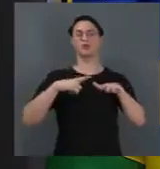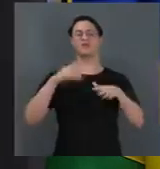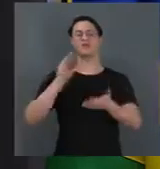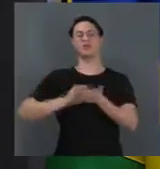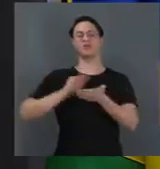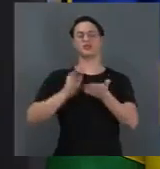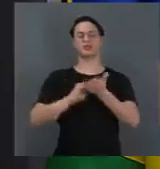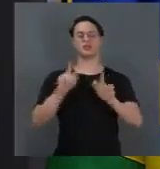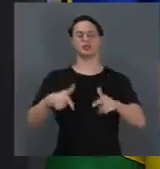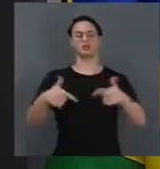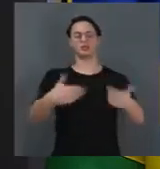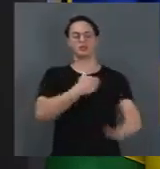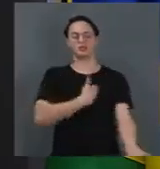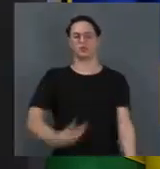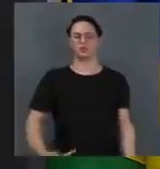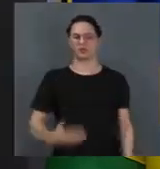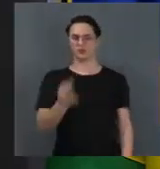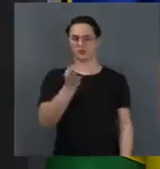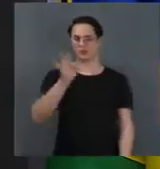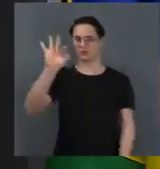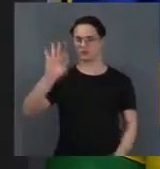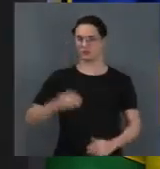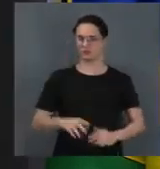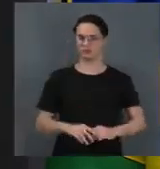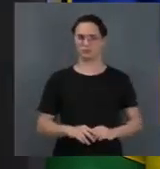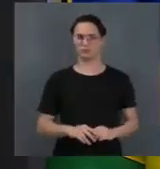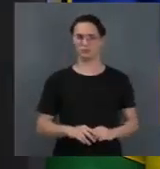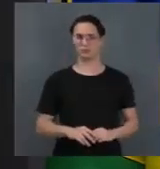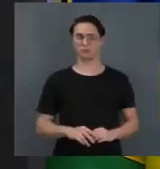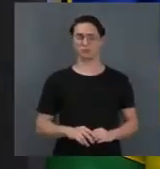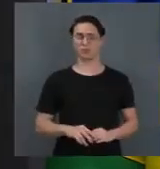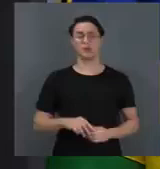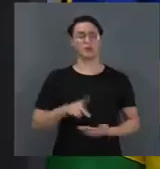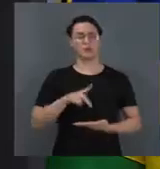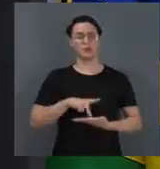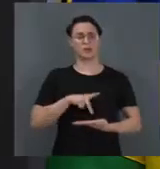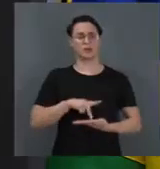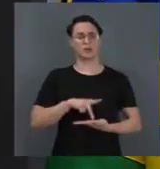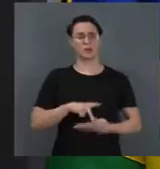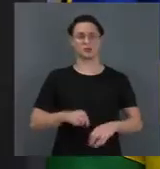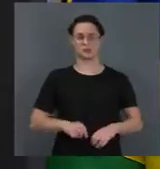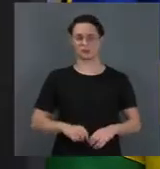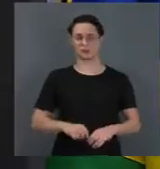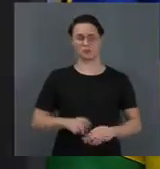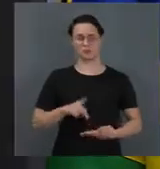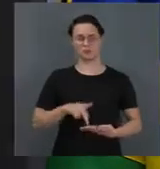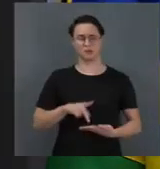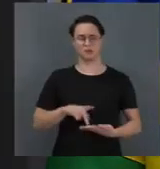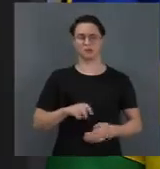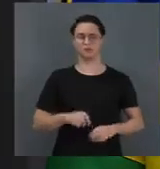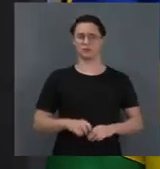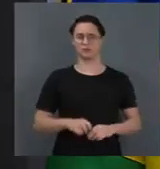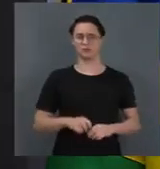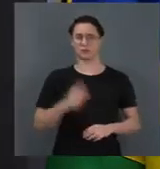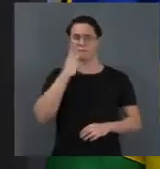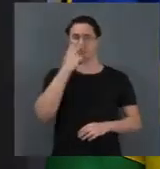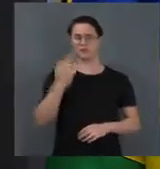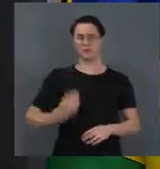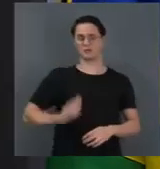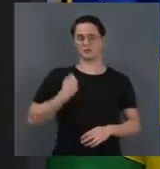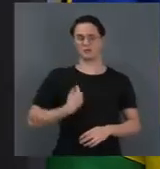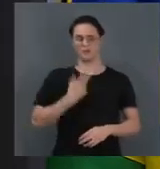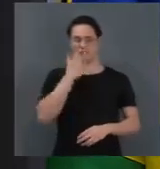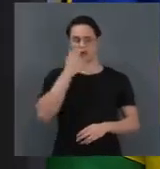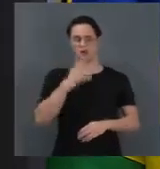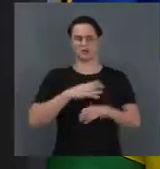inoperância do governo. É verdade, é verdade. Parece que eles vivem numa